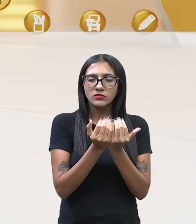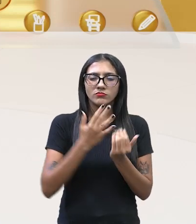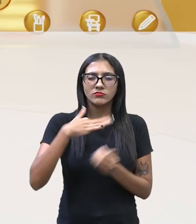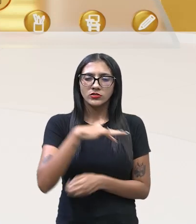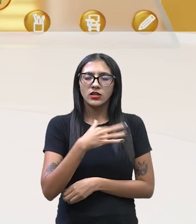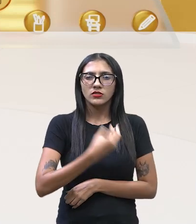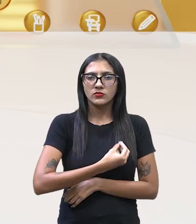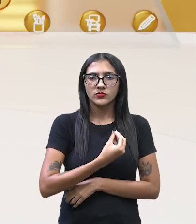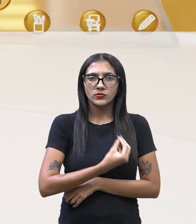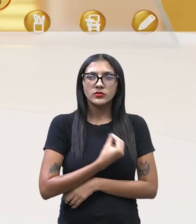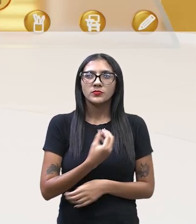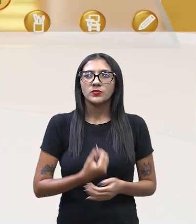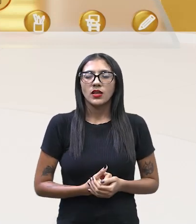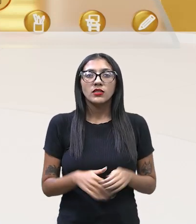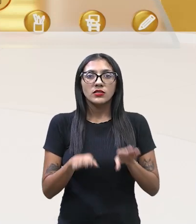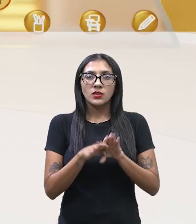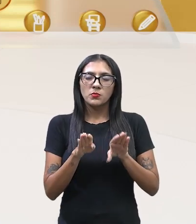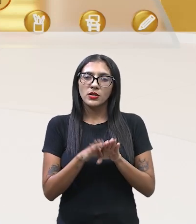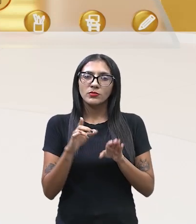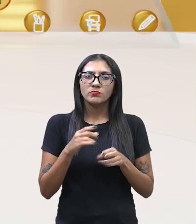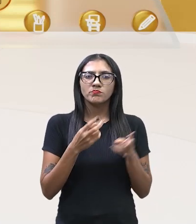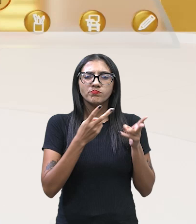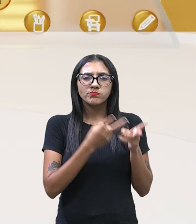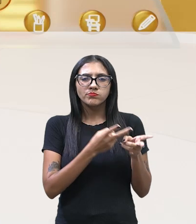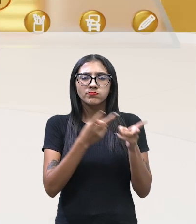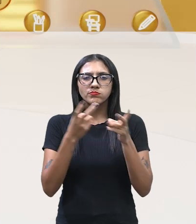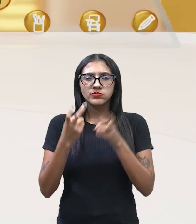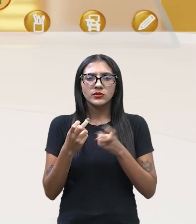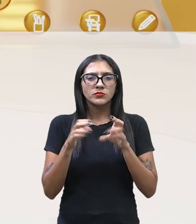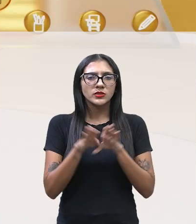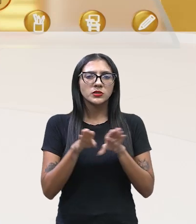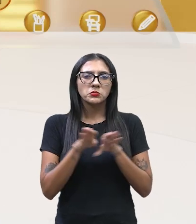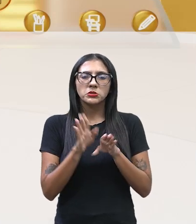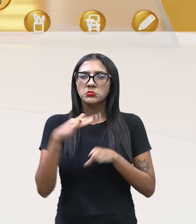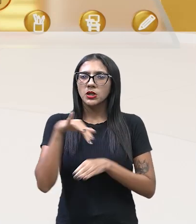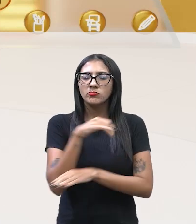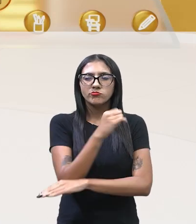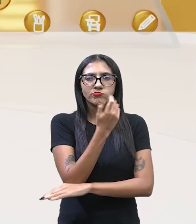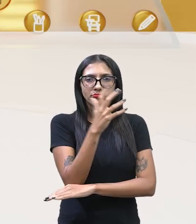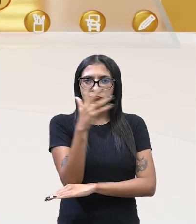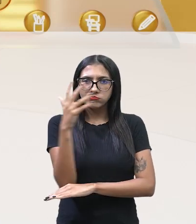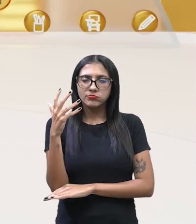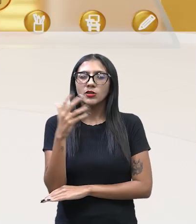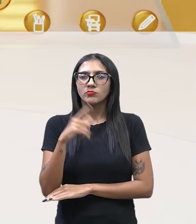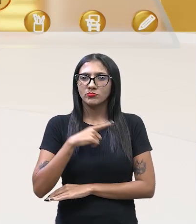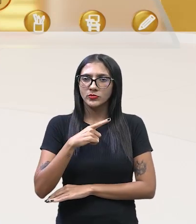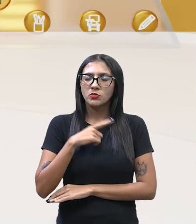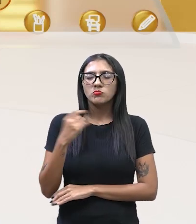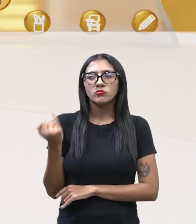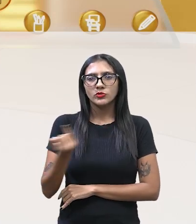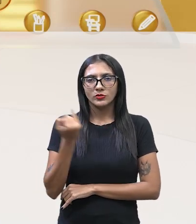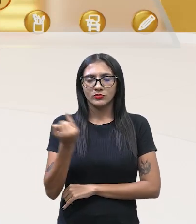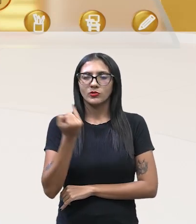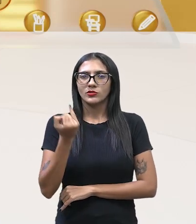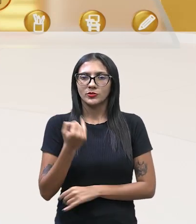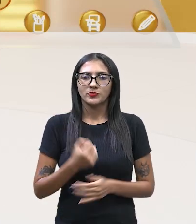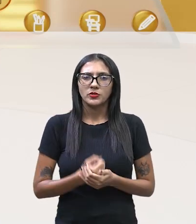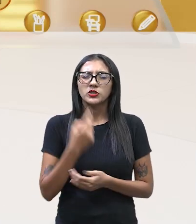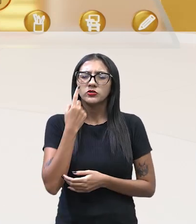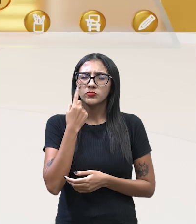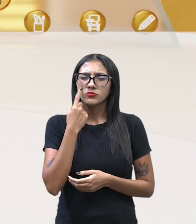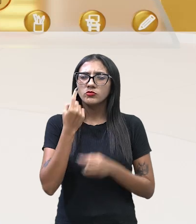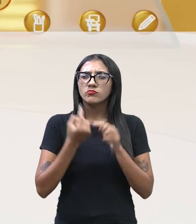sociedade e também observando as questões de meio ambiente, né? Que é super importante. A gente já viu aí nas